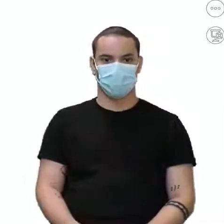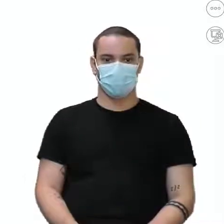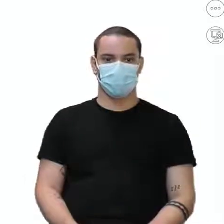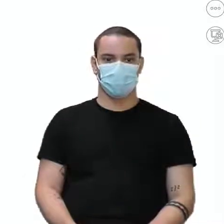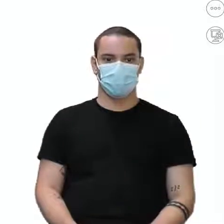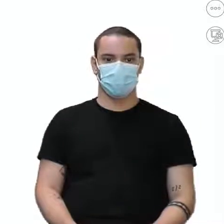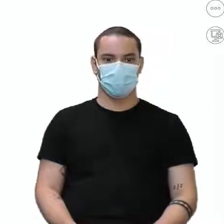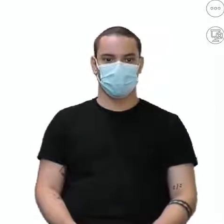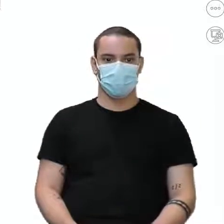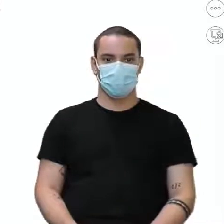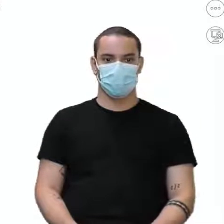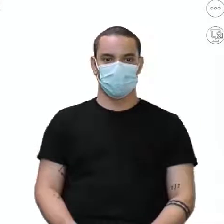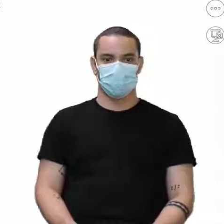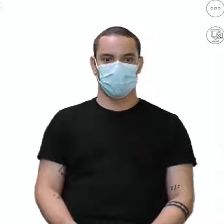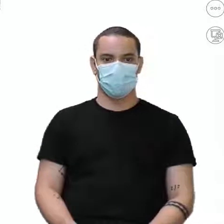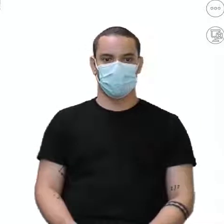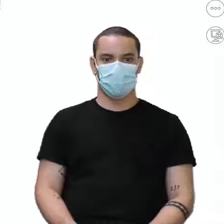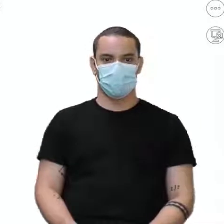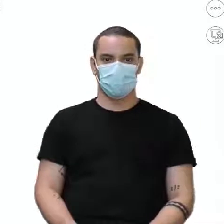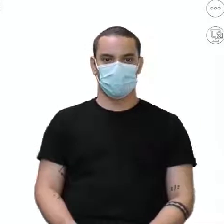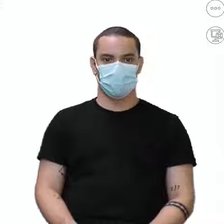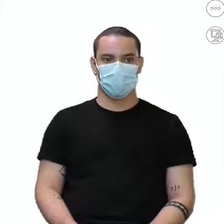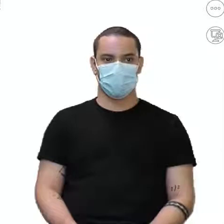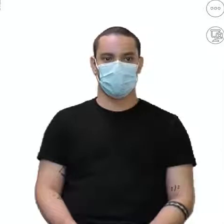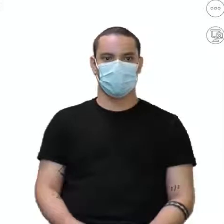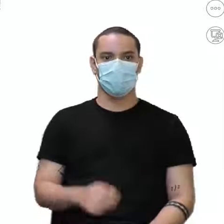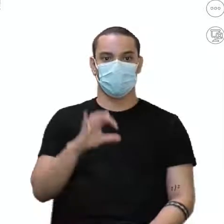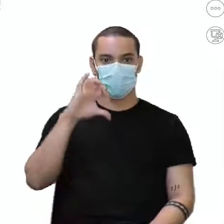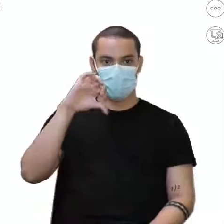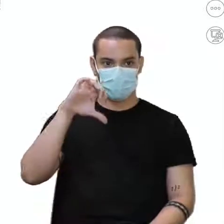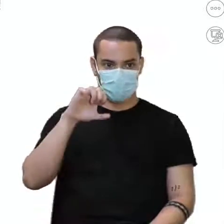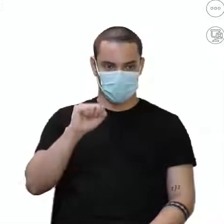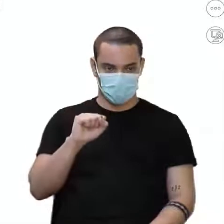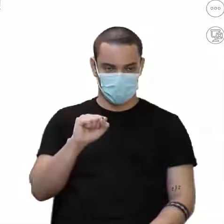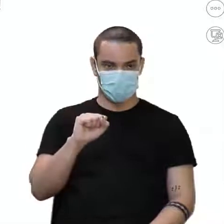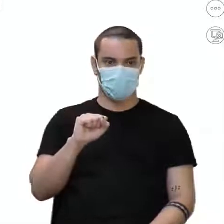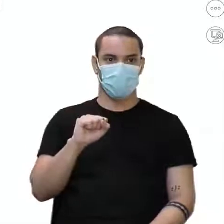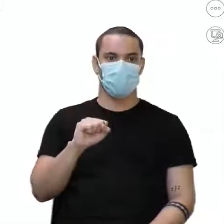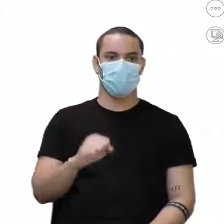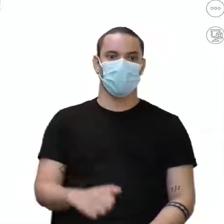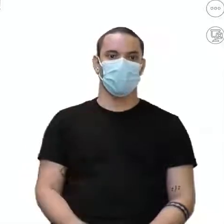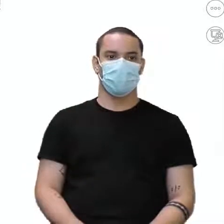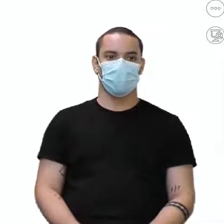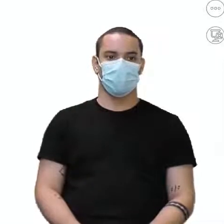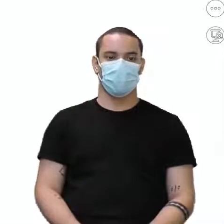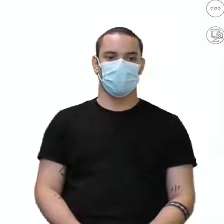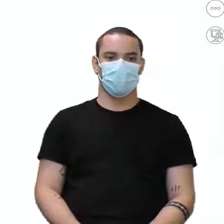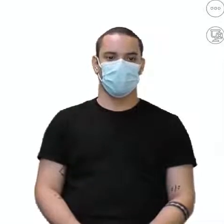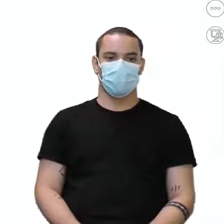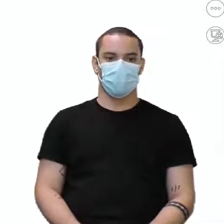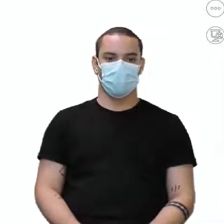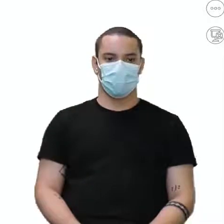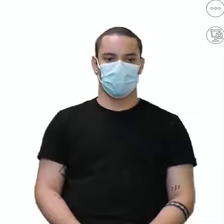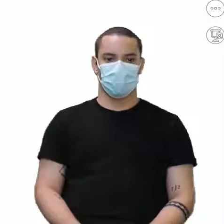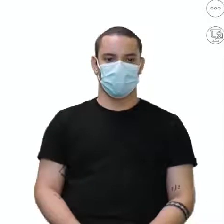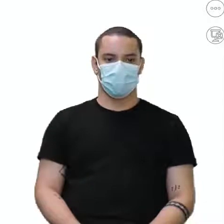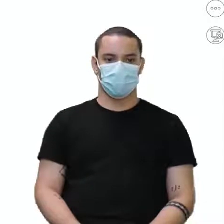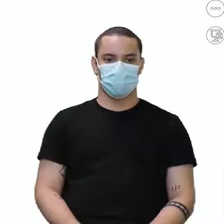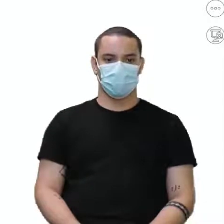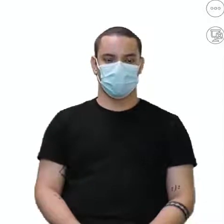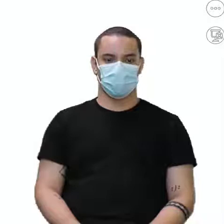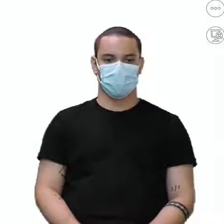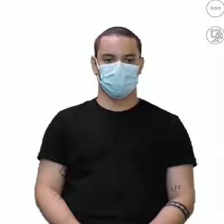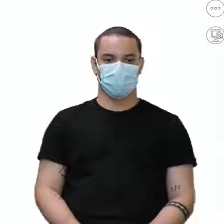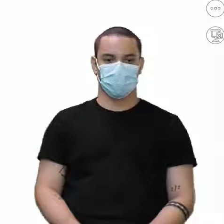você coloca esses números porque realmente a resposta é correta. Então, 98, 10, 15, 50 é a